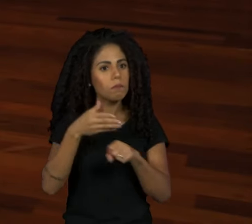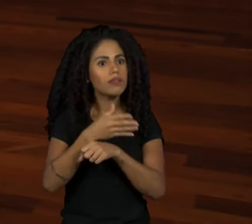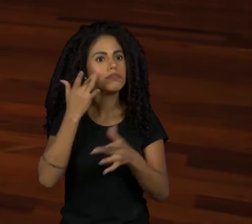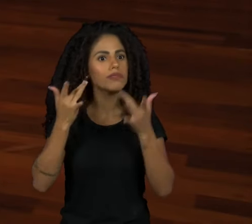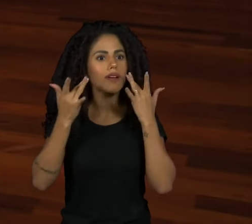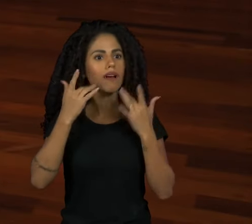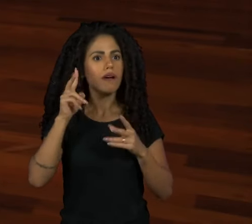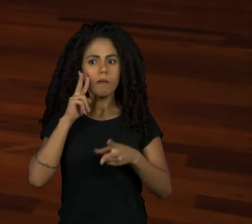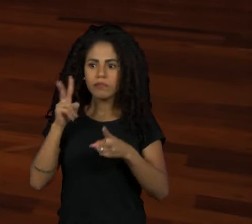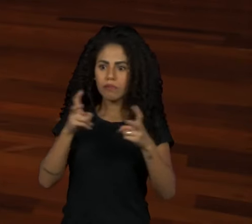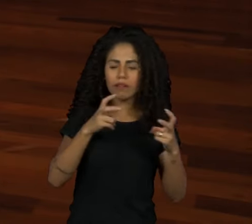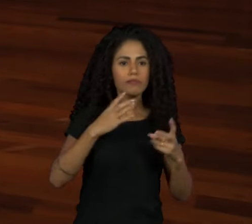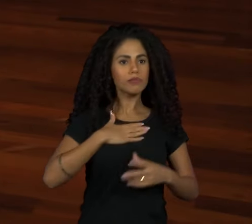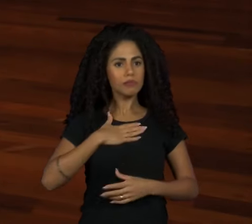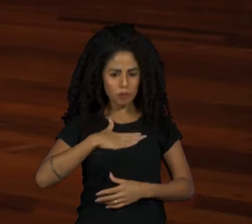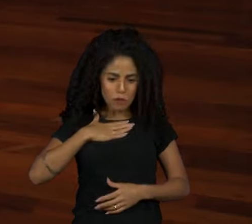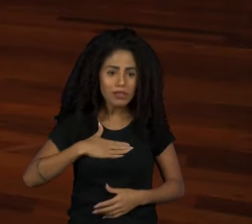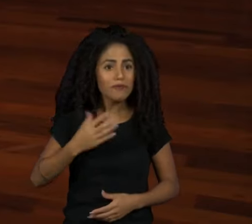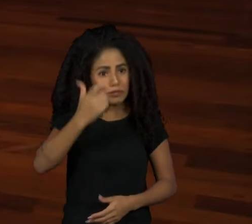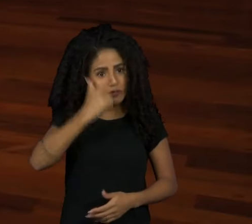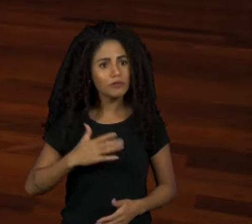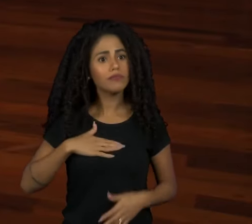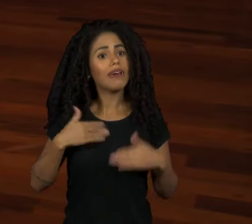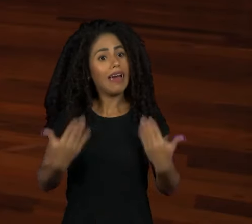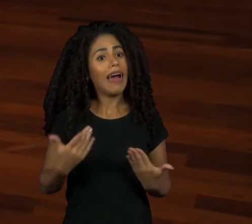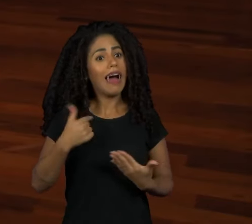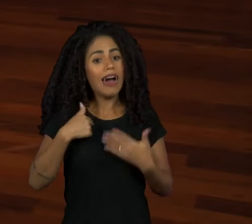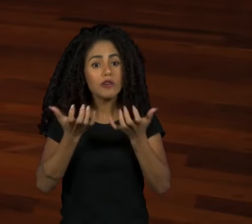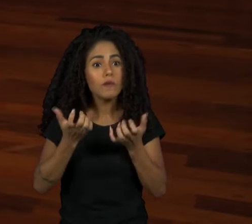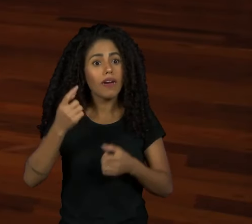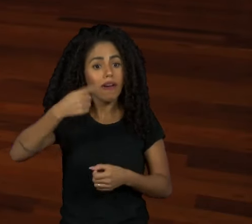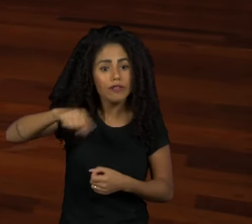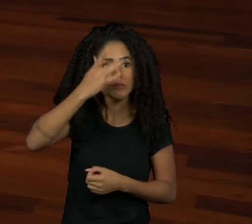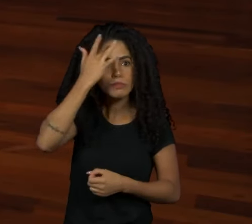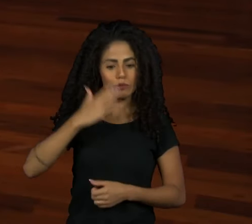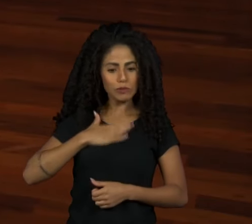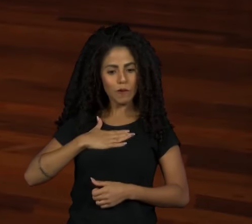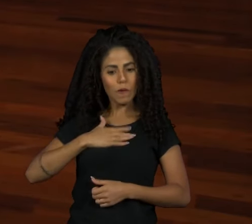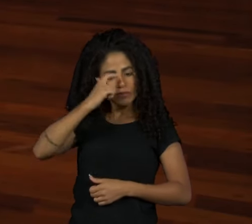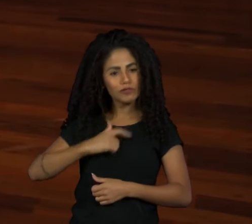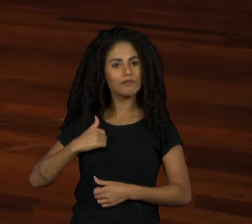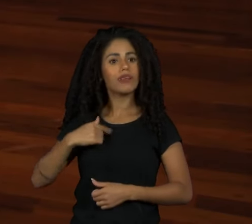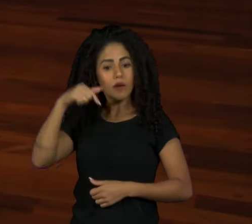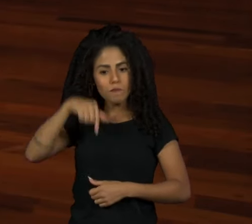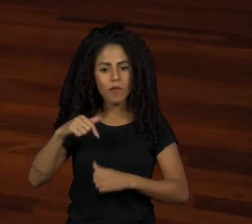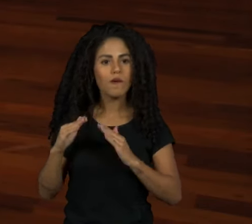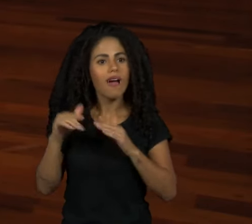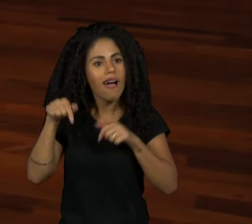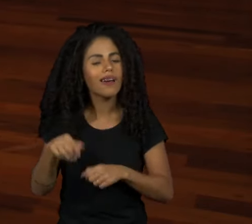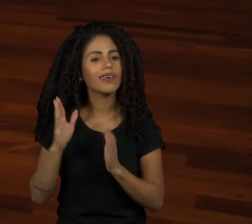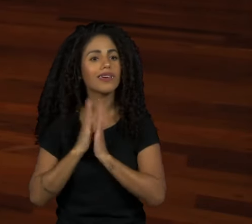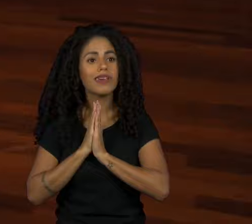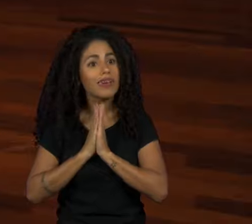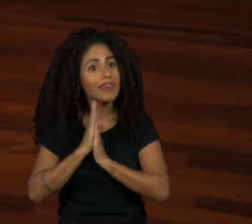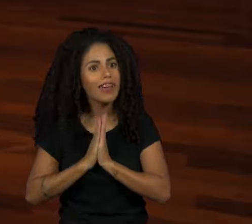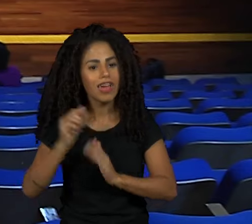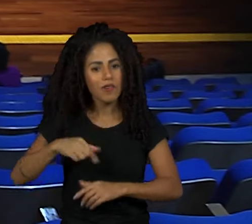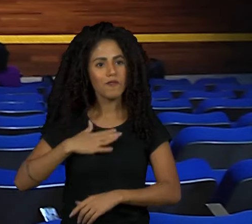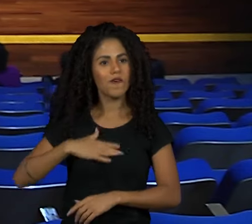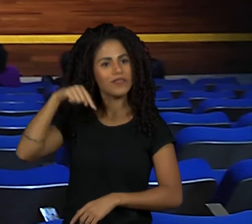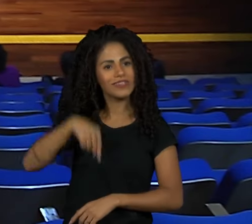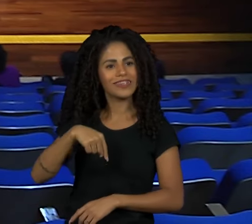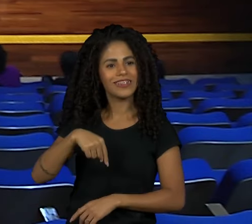jeito. E aí eu fiquei tipo, meu Deus, é isso. Aqui todo mundo gosta de mim, aqui é o meu lugar, aqui é a minha casa, é onde eu me encontrei mesmo.